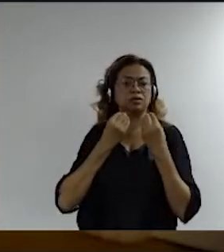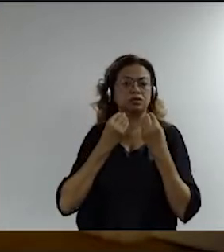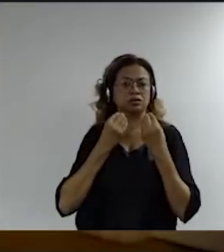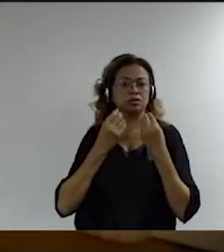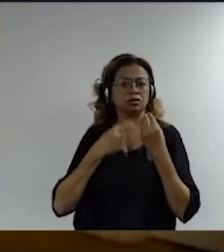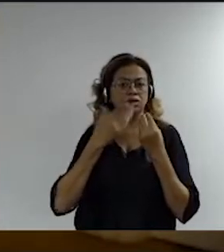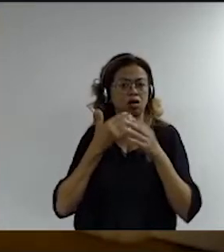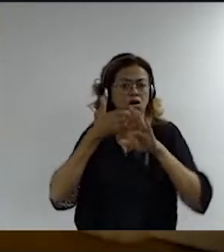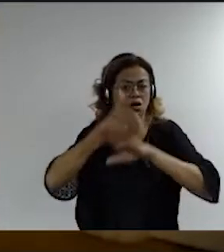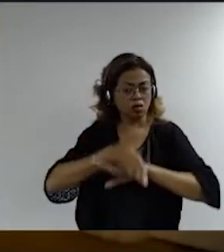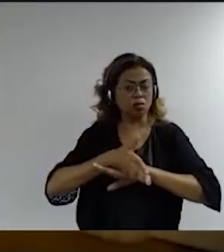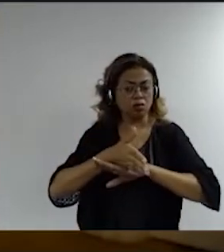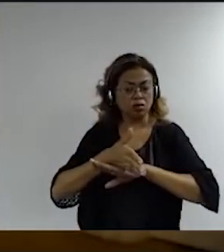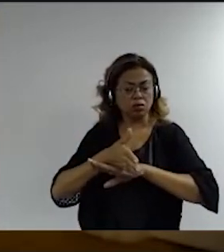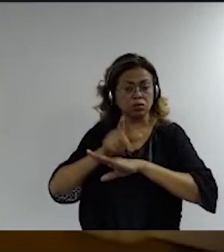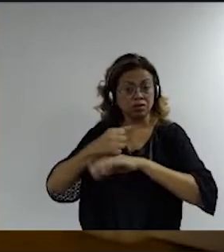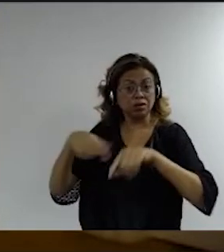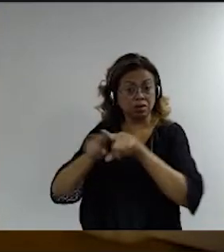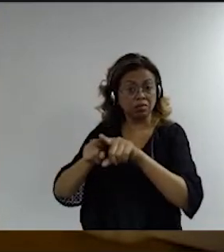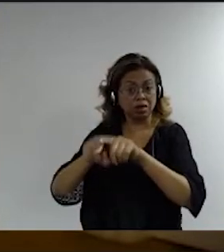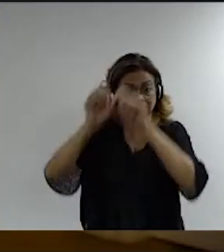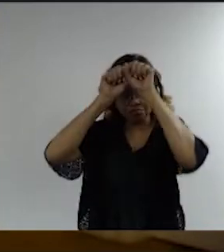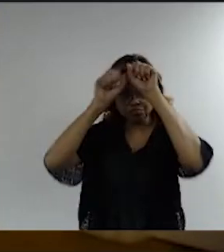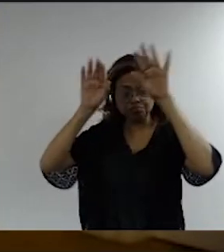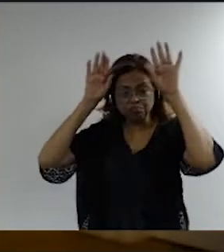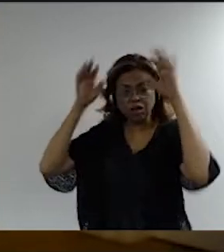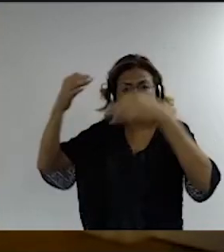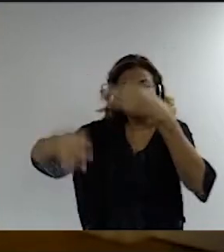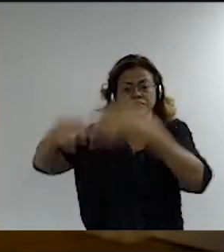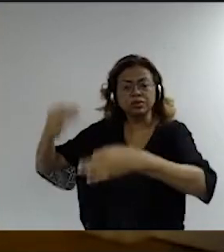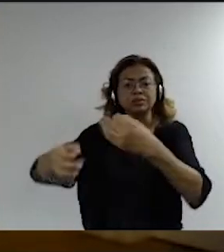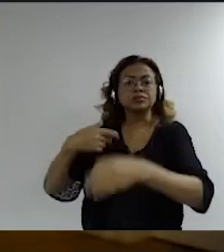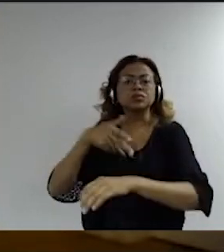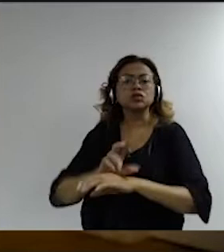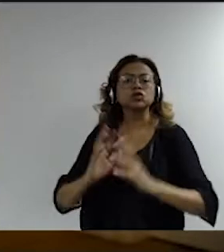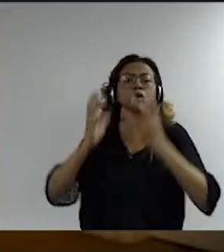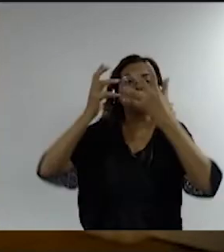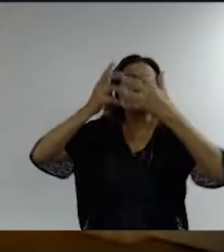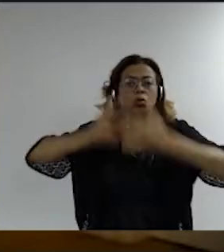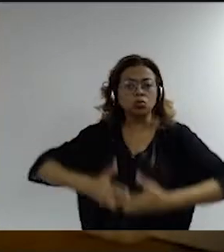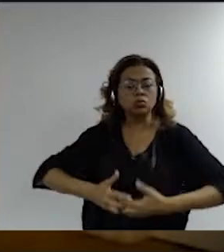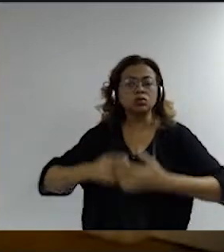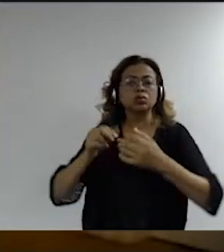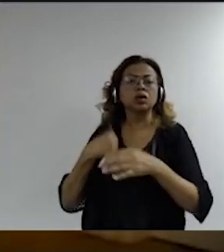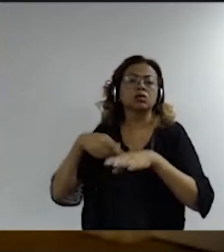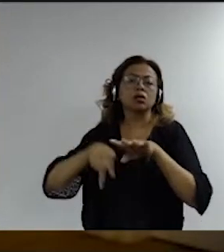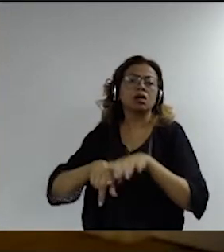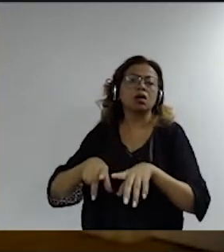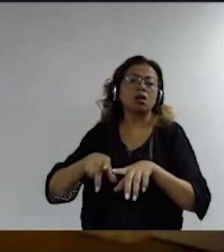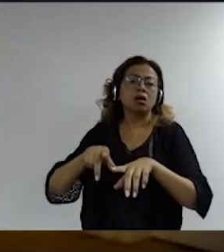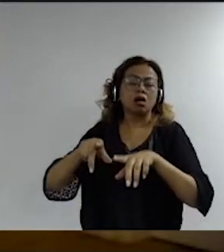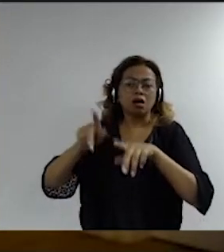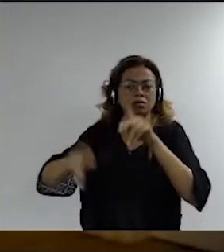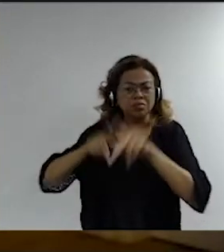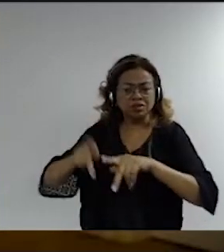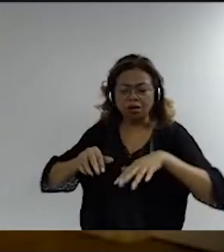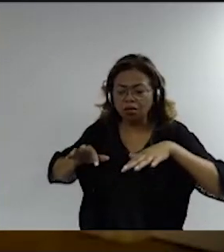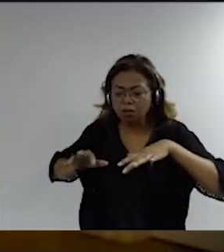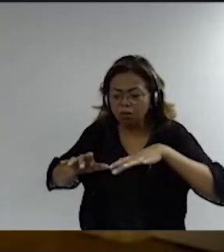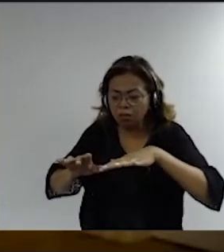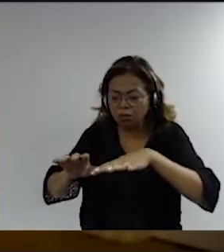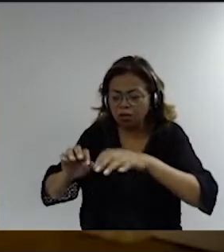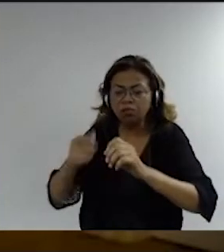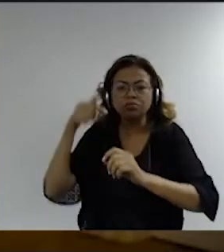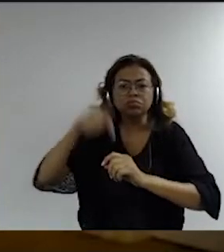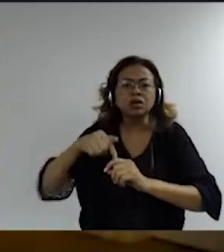eu entro na área jurídica, o funcionamento da justiça, o funcionamento da Ordem dos Advogados